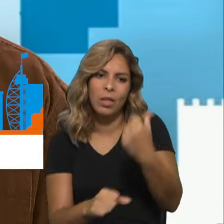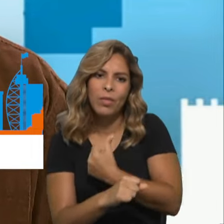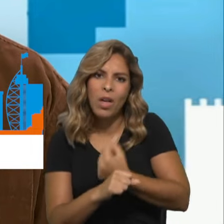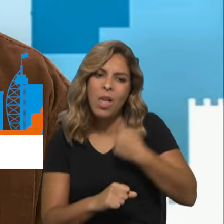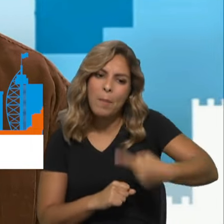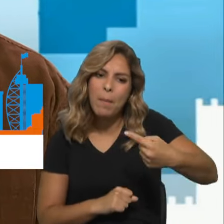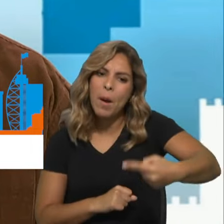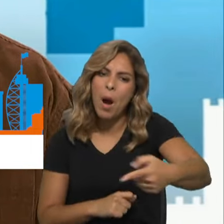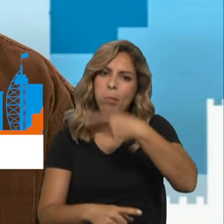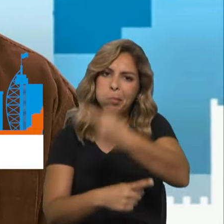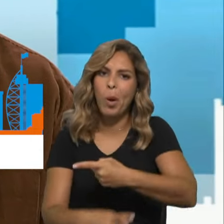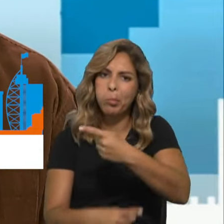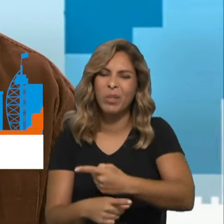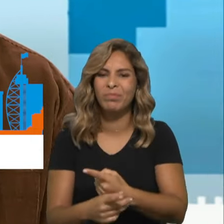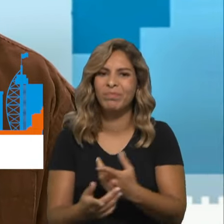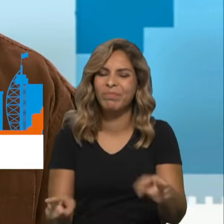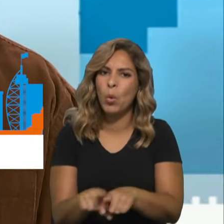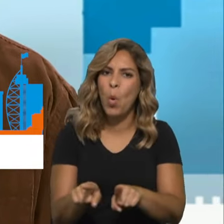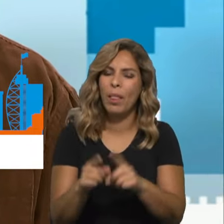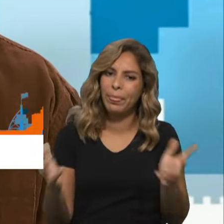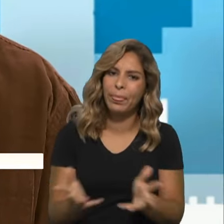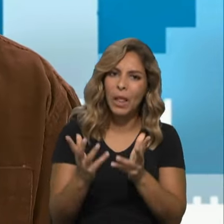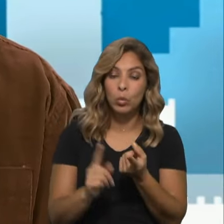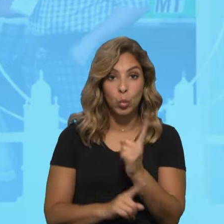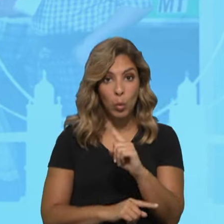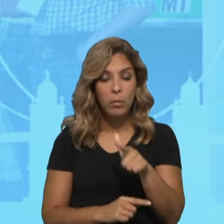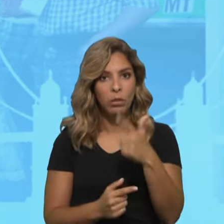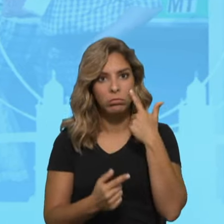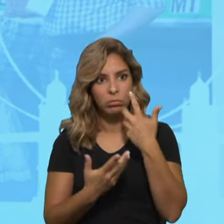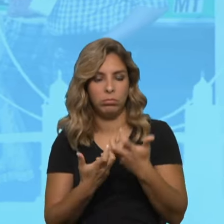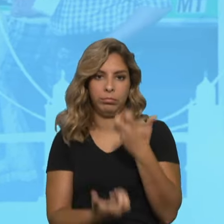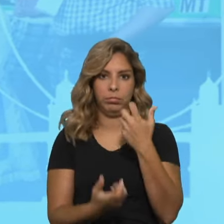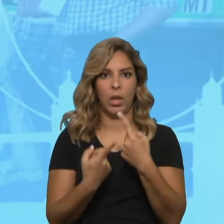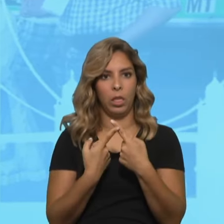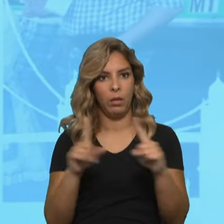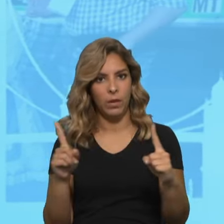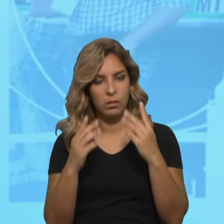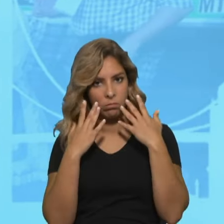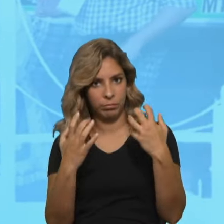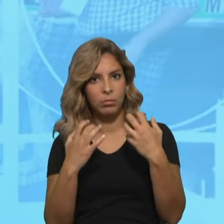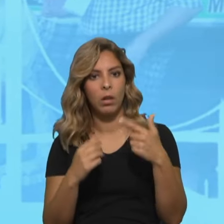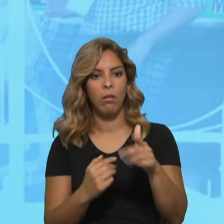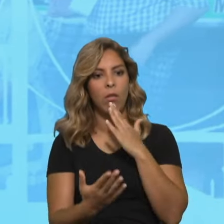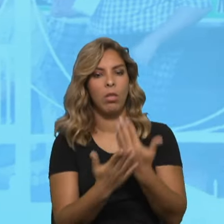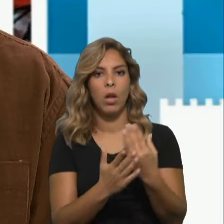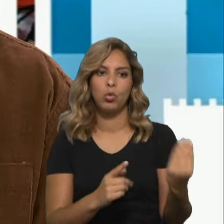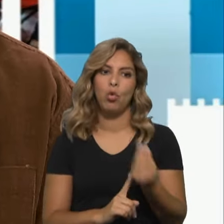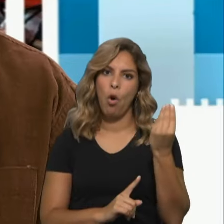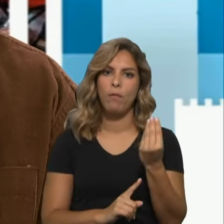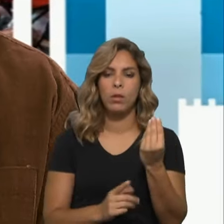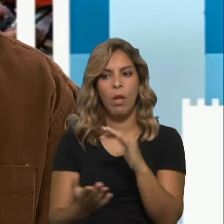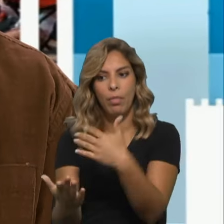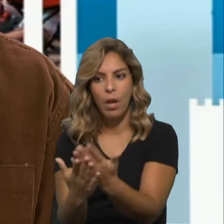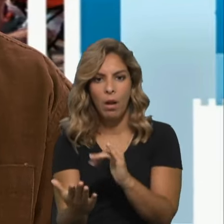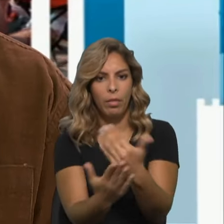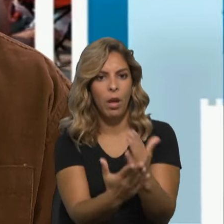atividades em que podem ali ter uma diferença mesmo e um bom contributo porque os jovens têm muito para contribuir também